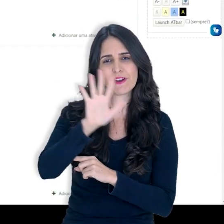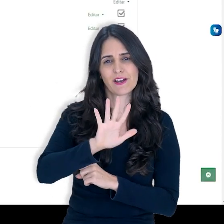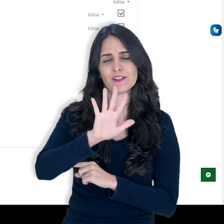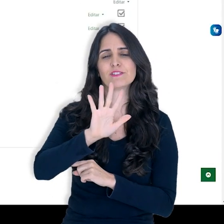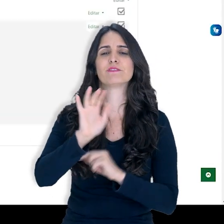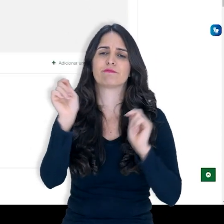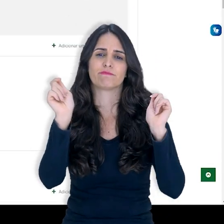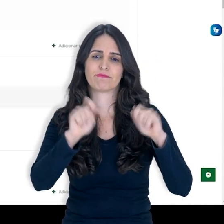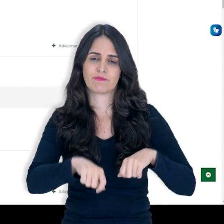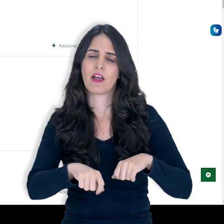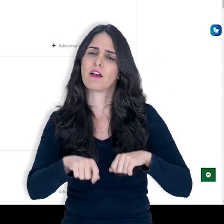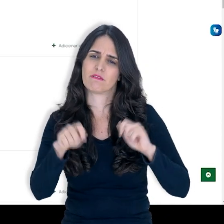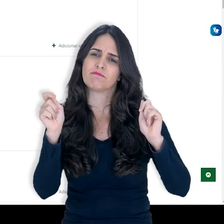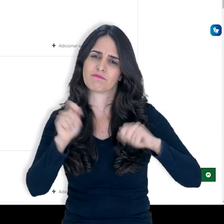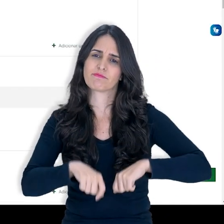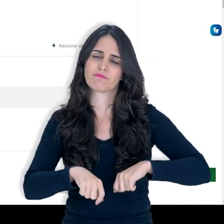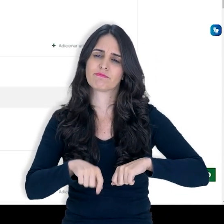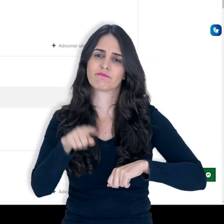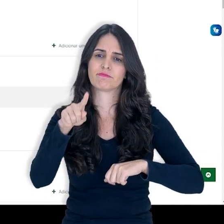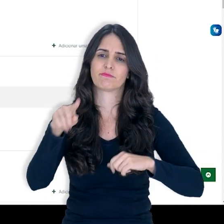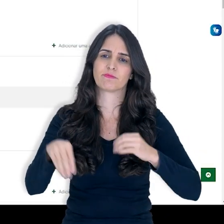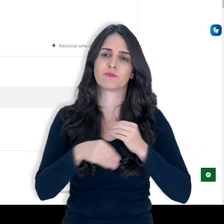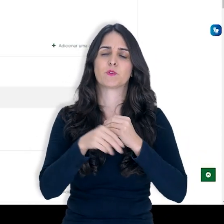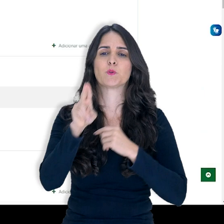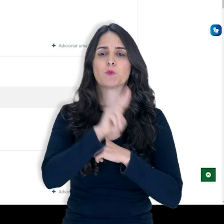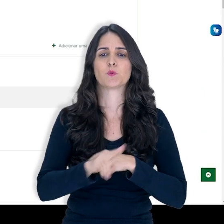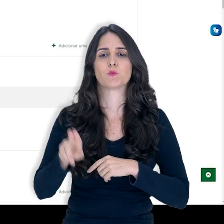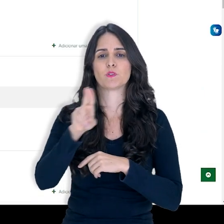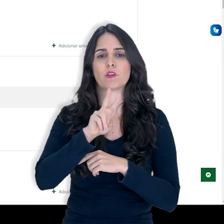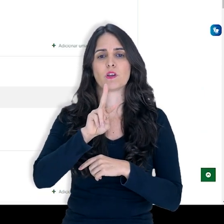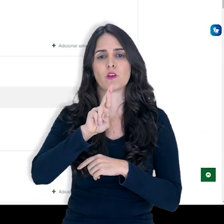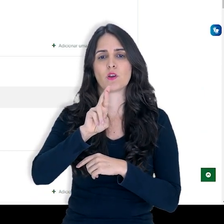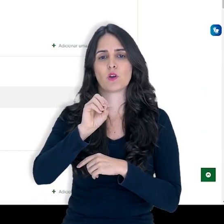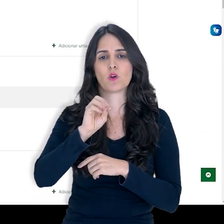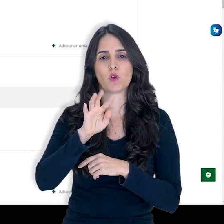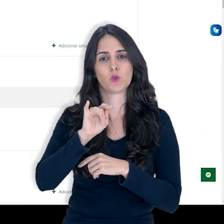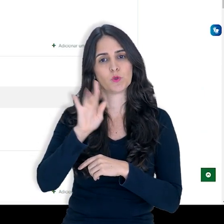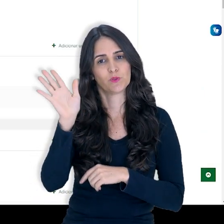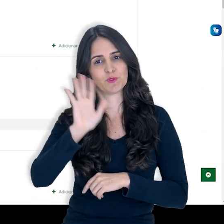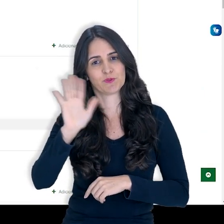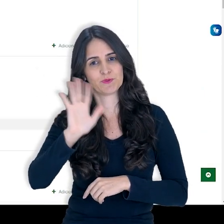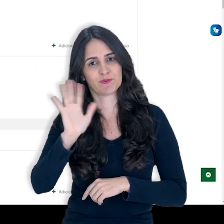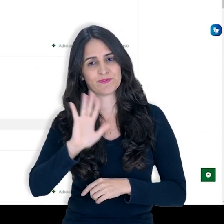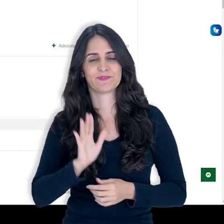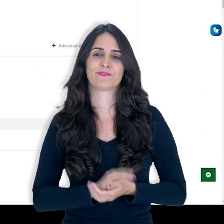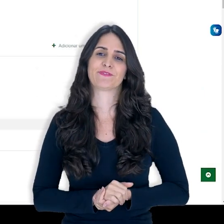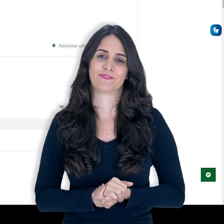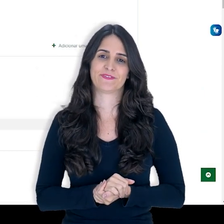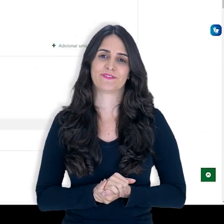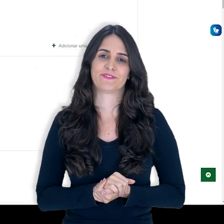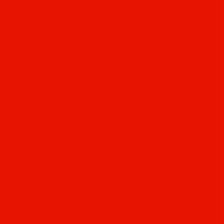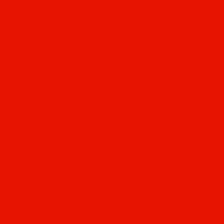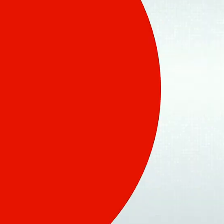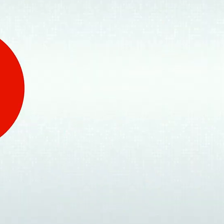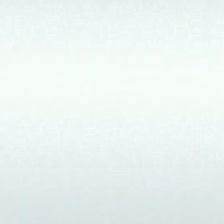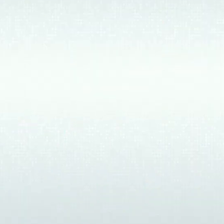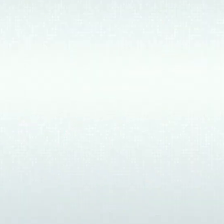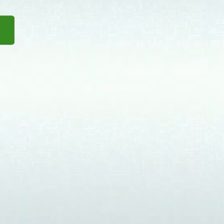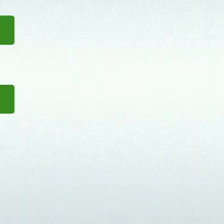textos, imagens são possibilidades de utilização do rótulo. Até a próxima!